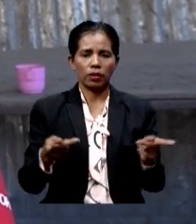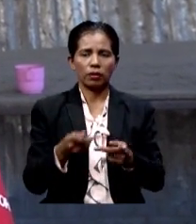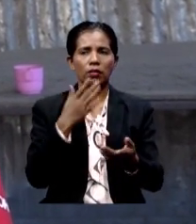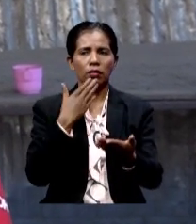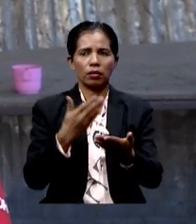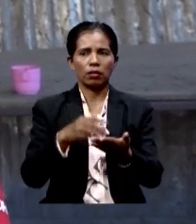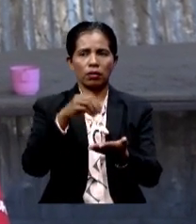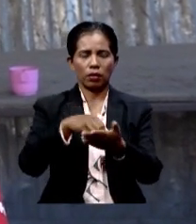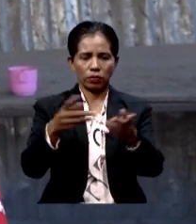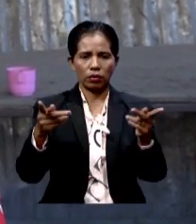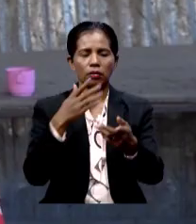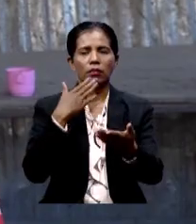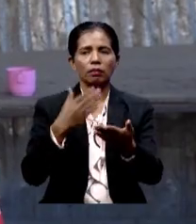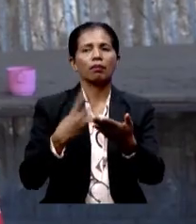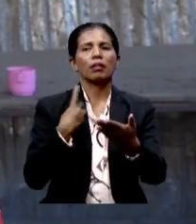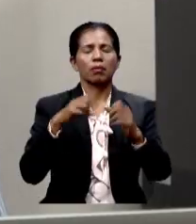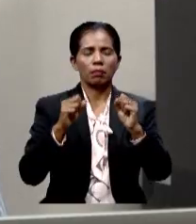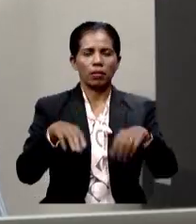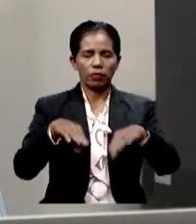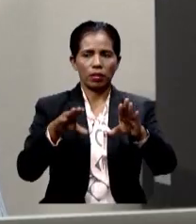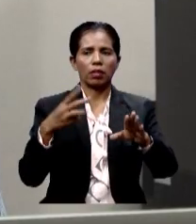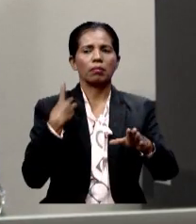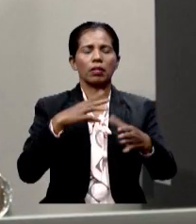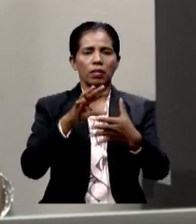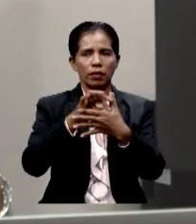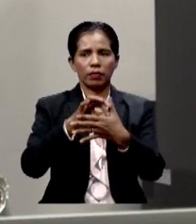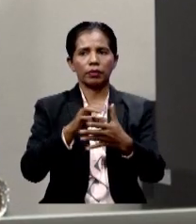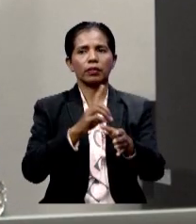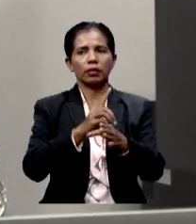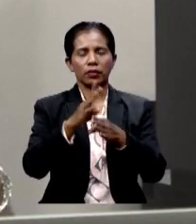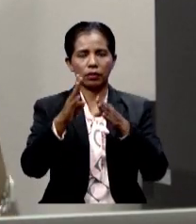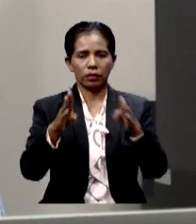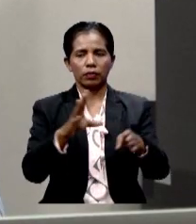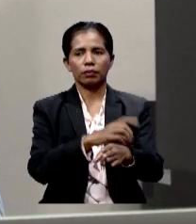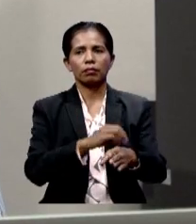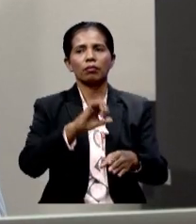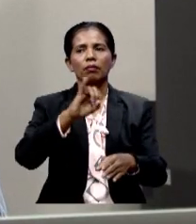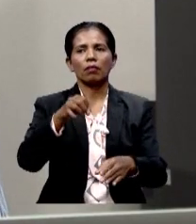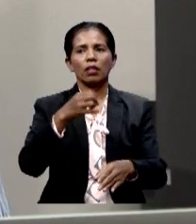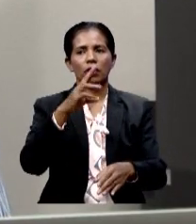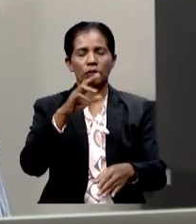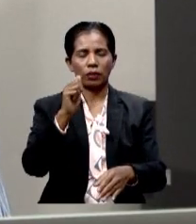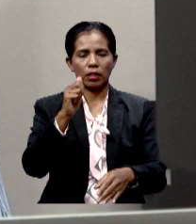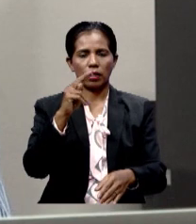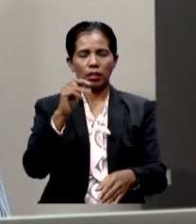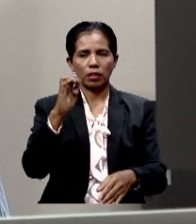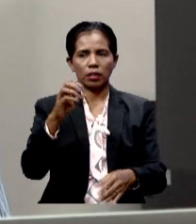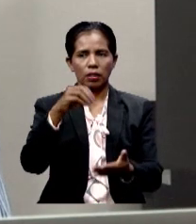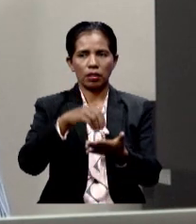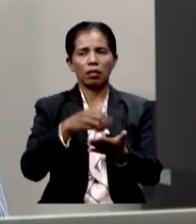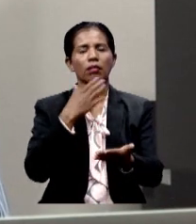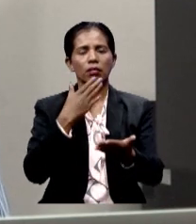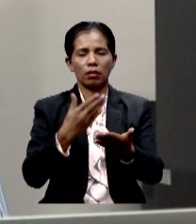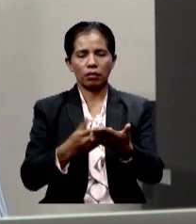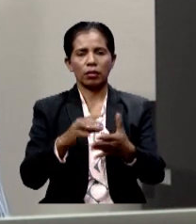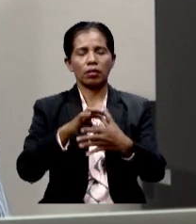cria condição diak ba para mi belfa amne na Tir Diretor Nacional Veterinária, Joanita Bendita da Costa, atu garante qualidade na